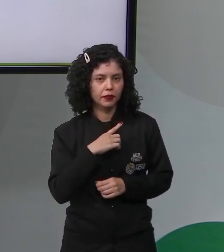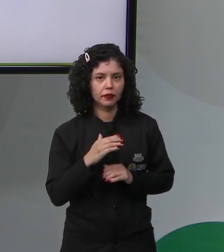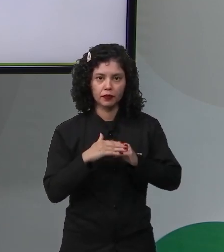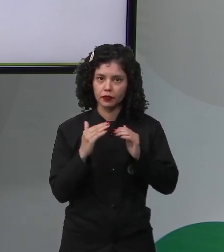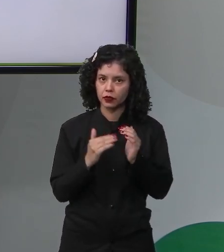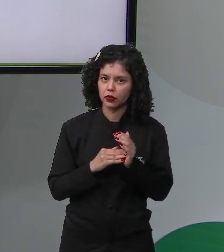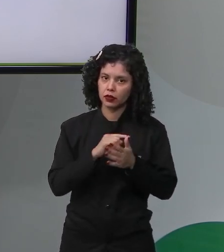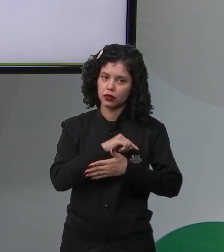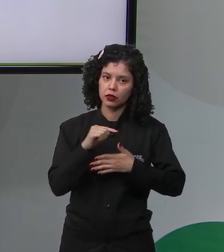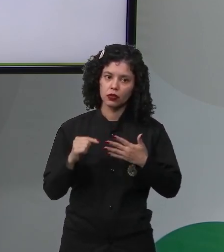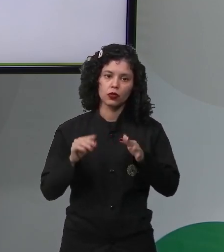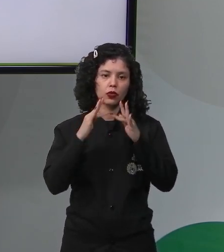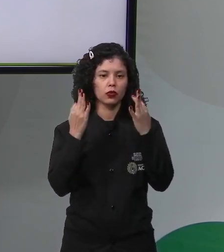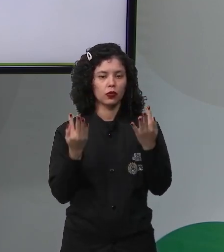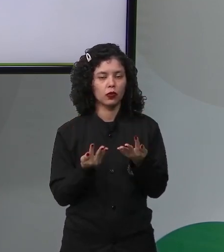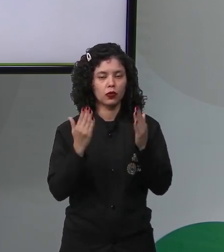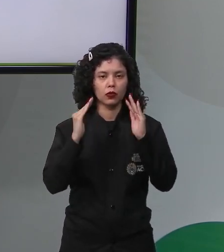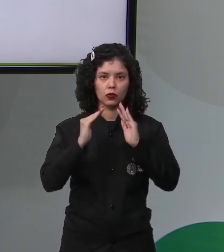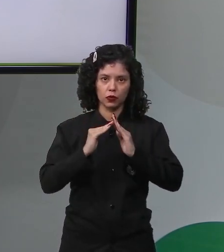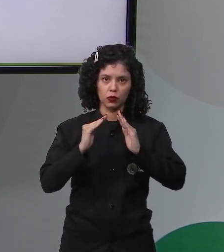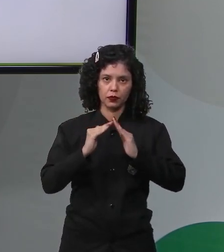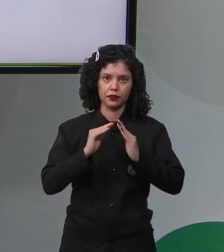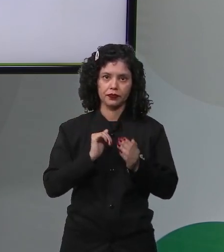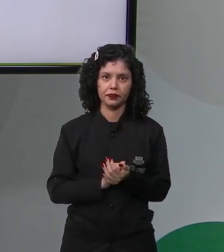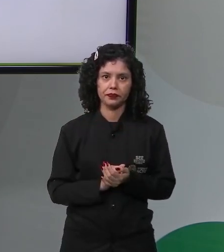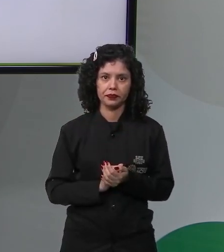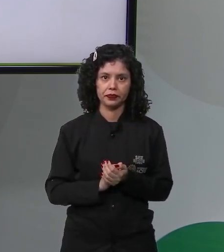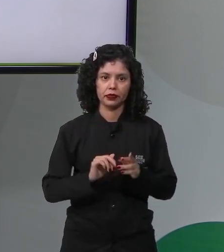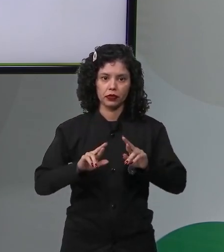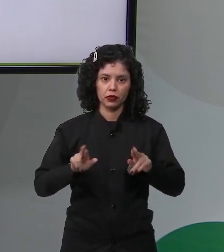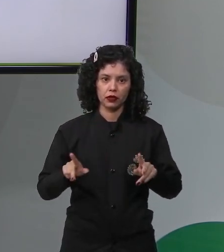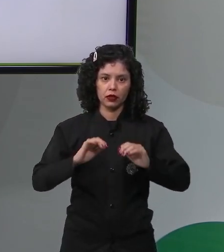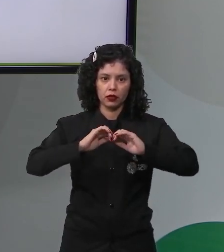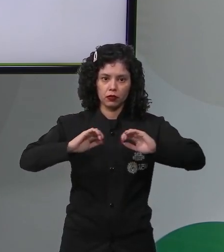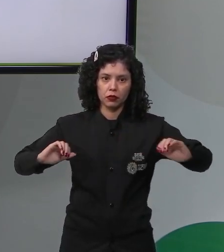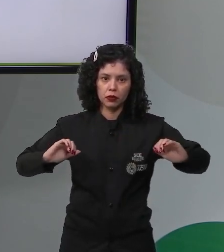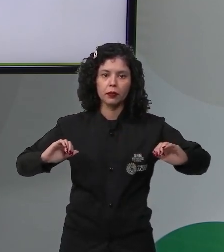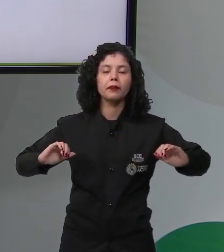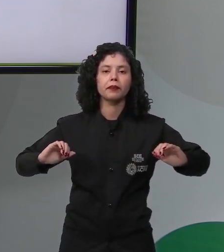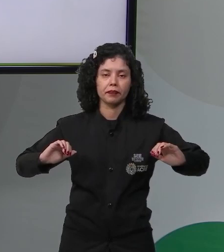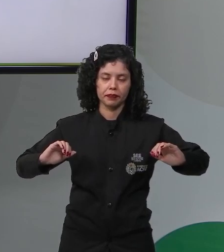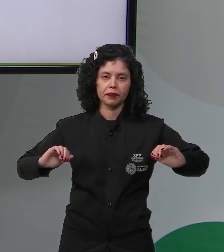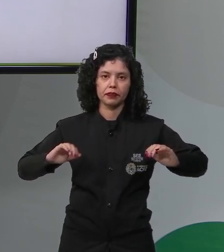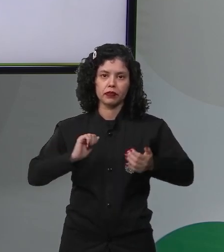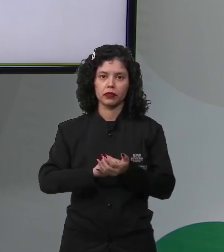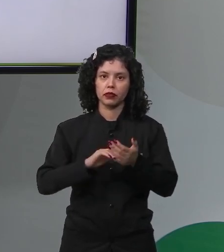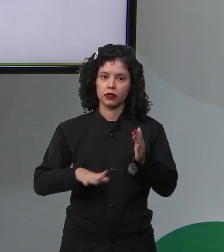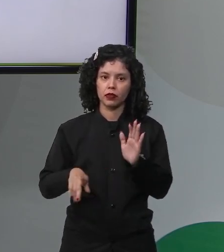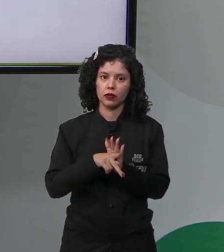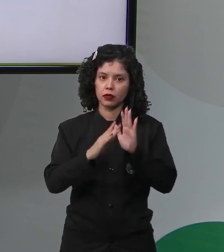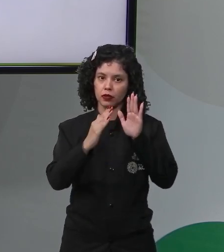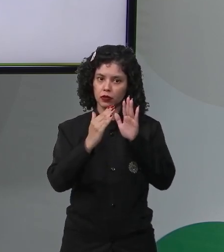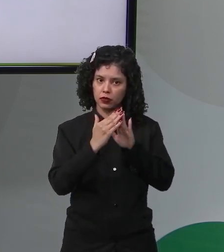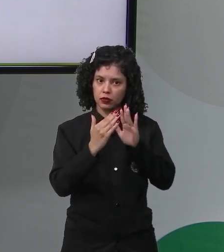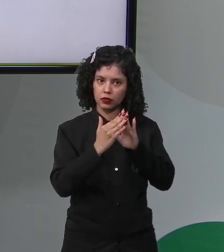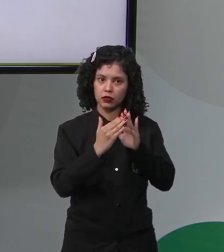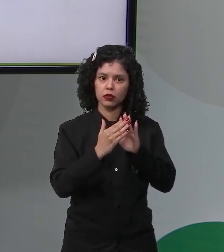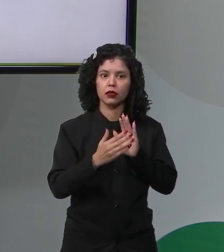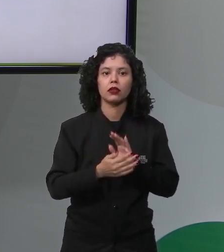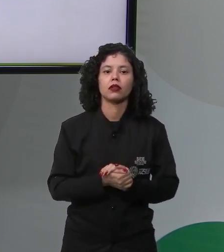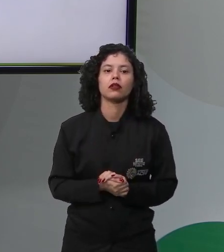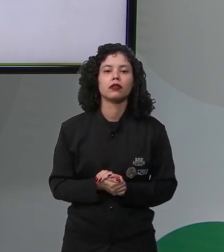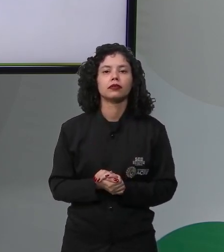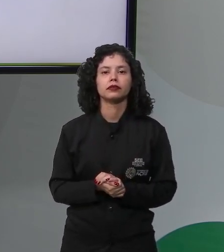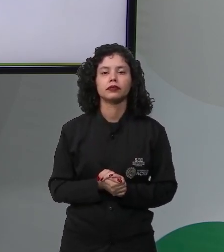os membros da família estão em casa. A divisão de tarefas em relação ao próprio cuidado da casa,